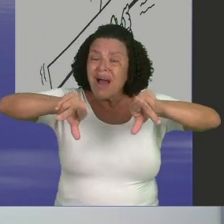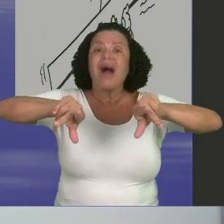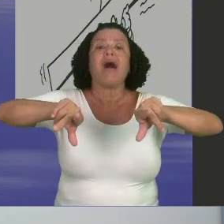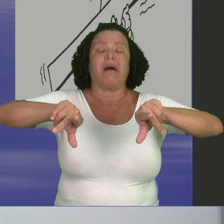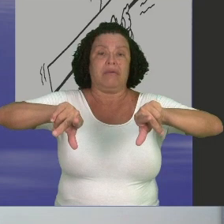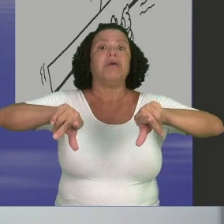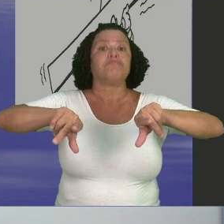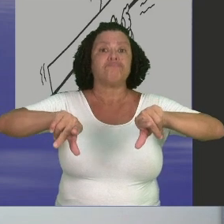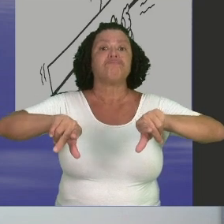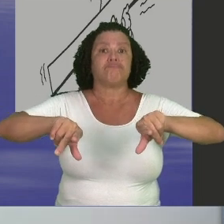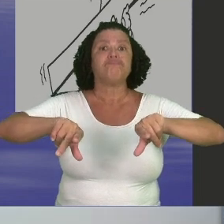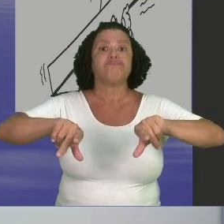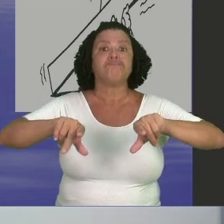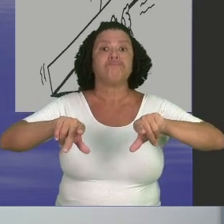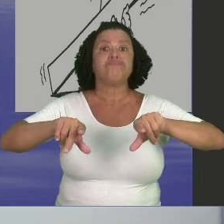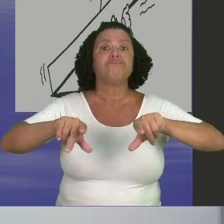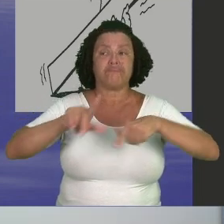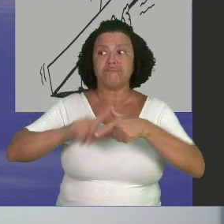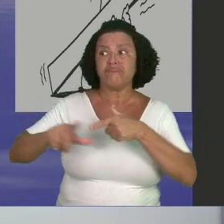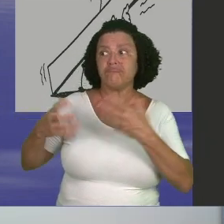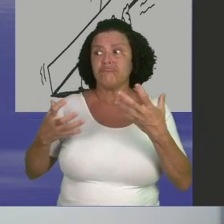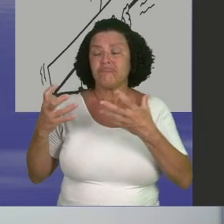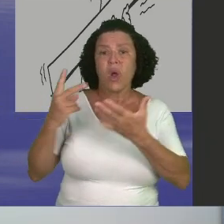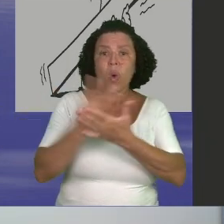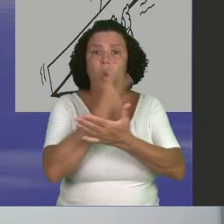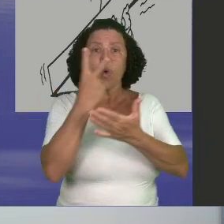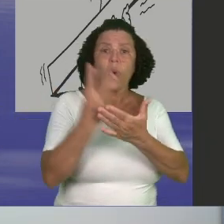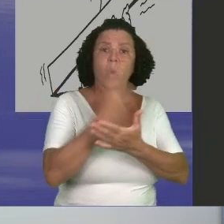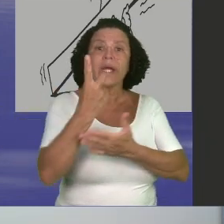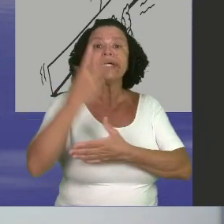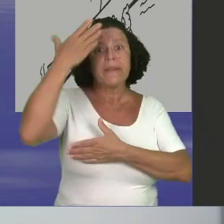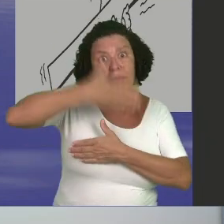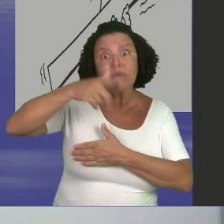situações ao longo da nossa vida para comprovarmos que